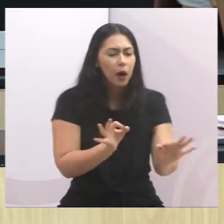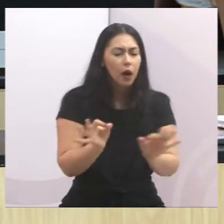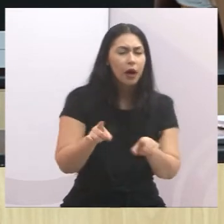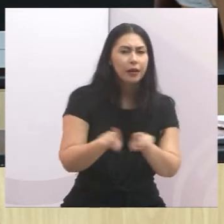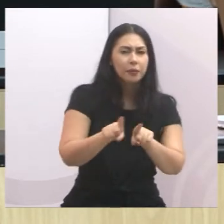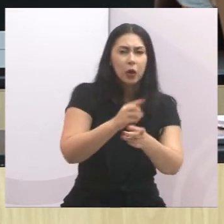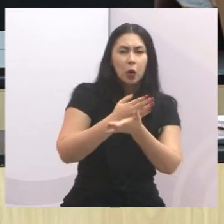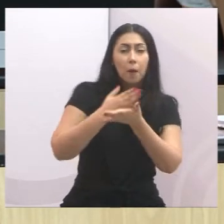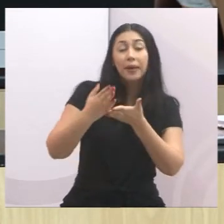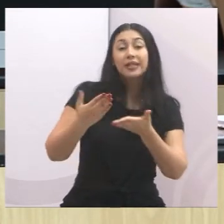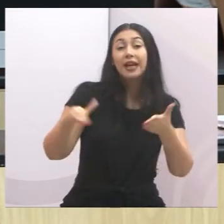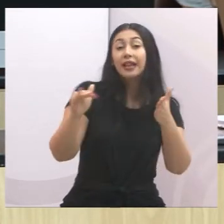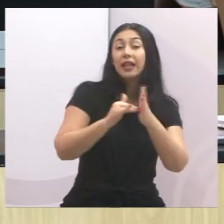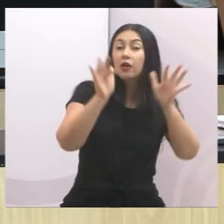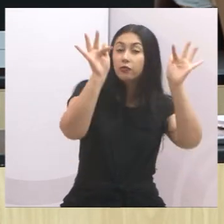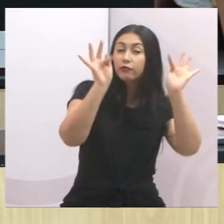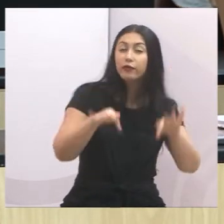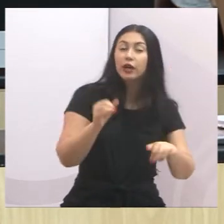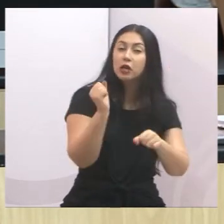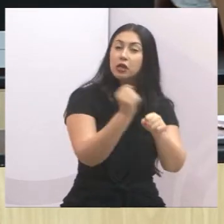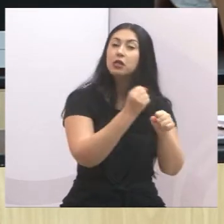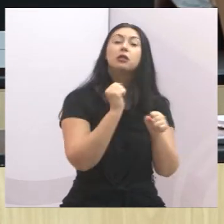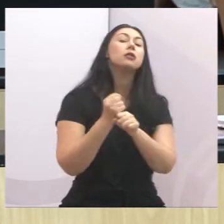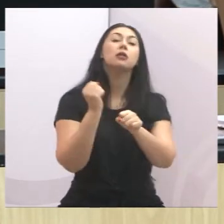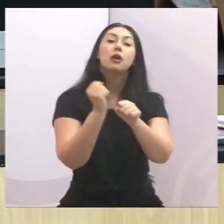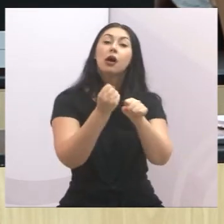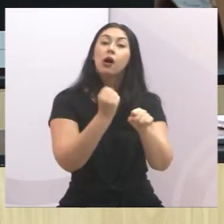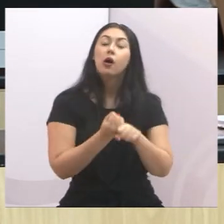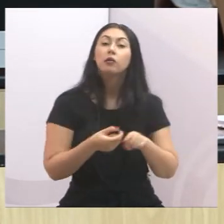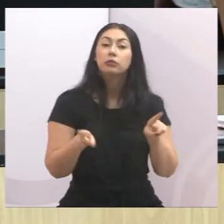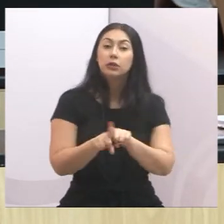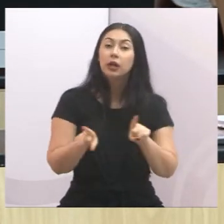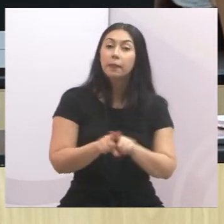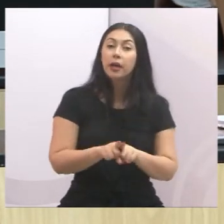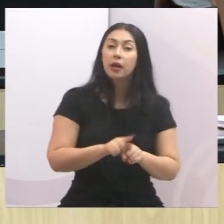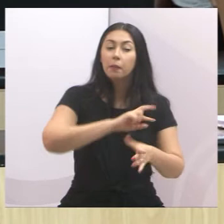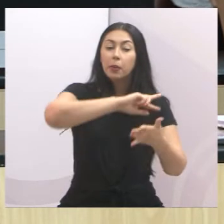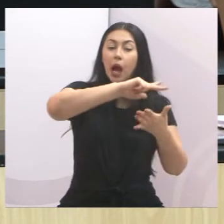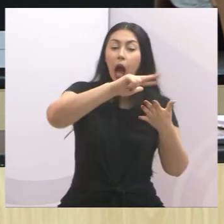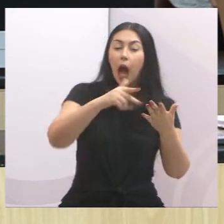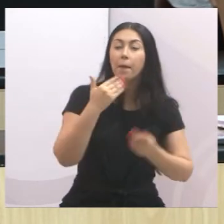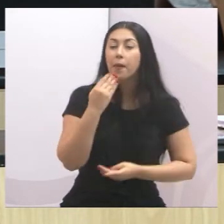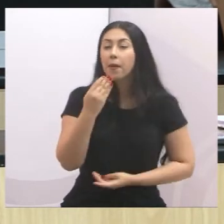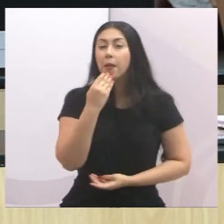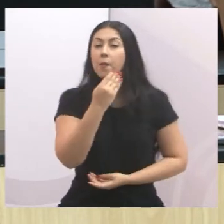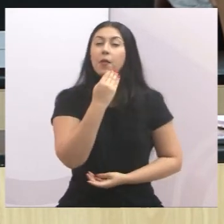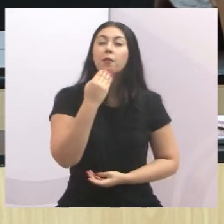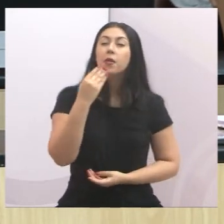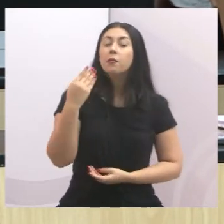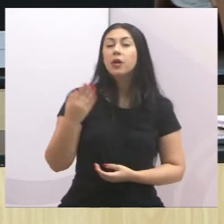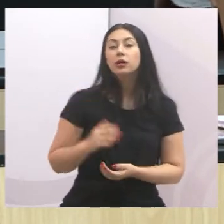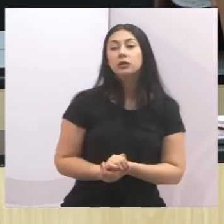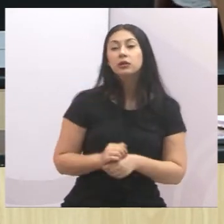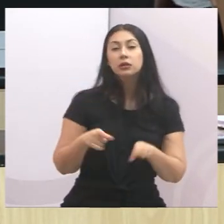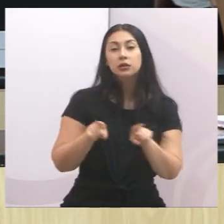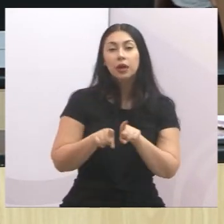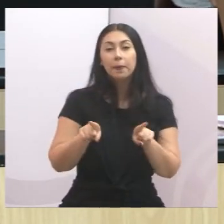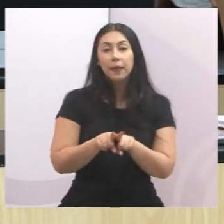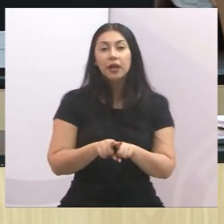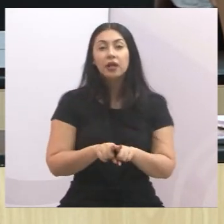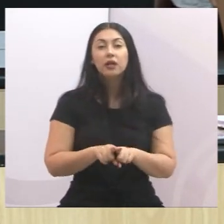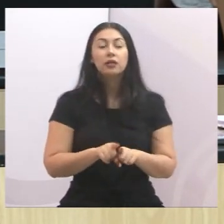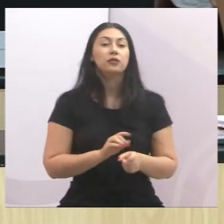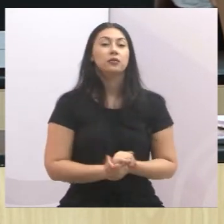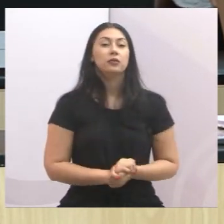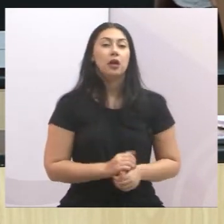término desta obra estruturante, tão como as outras reivindicações do Jardim Emília e adjacências e a coordenação da equipe